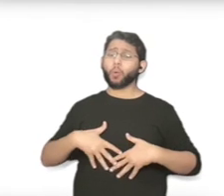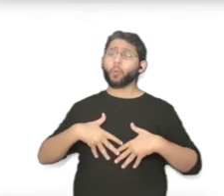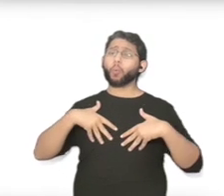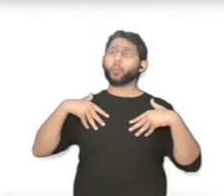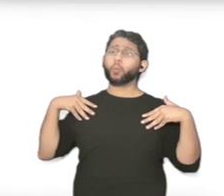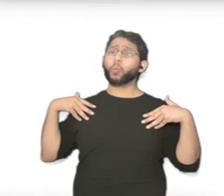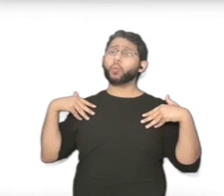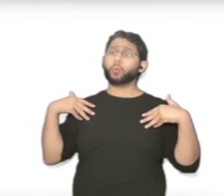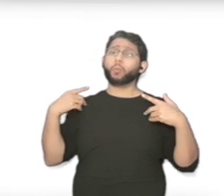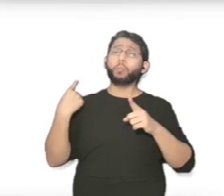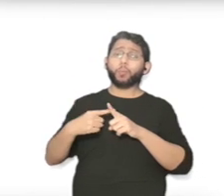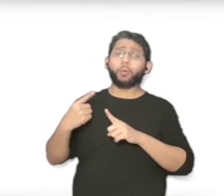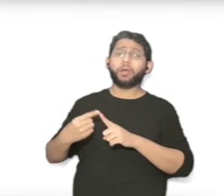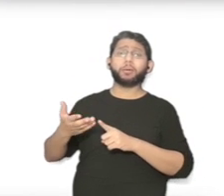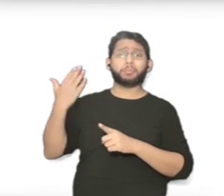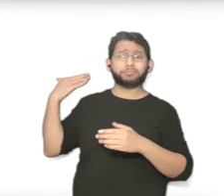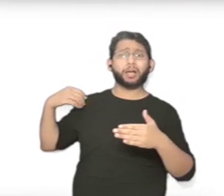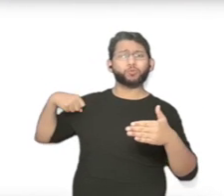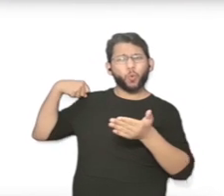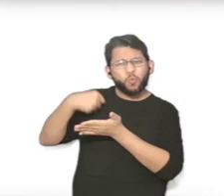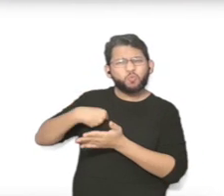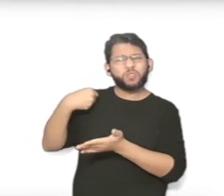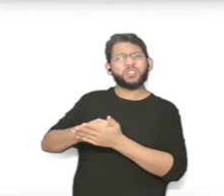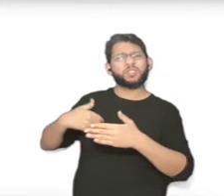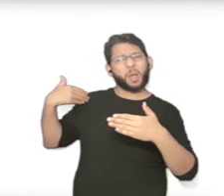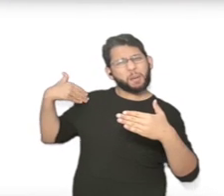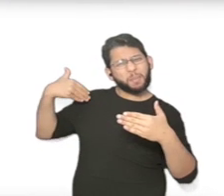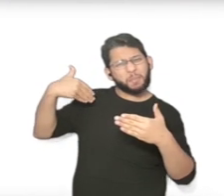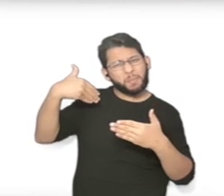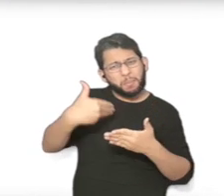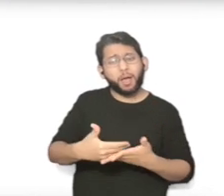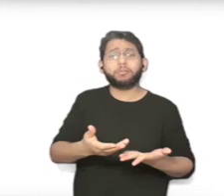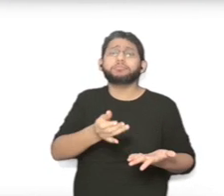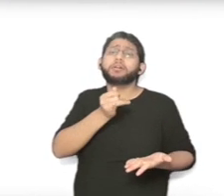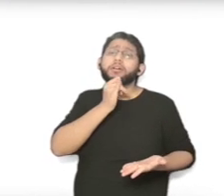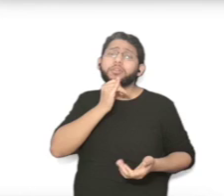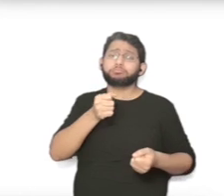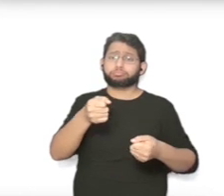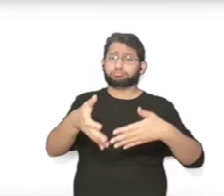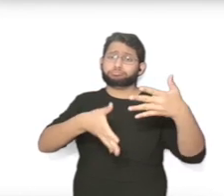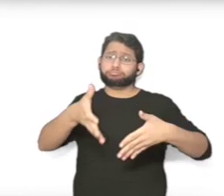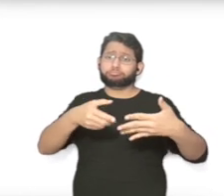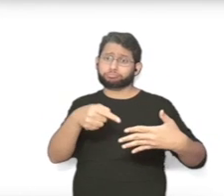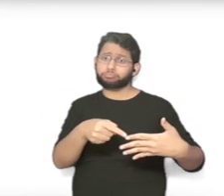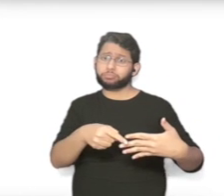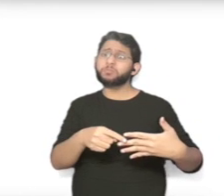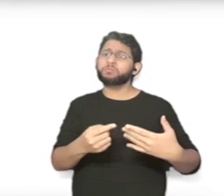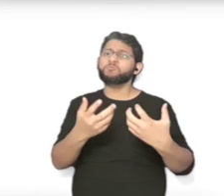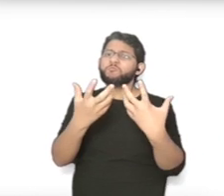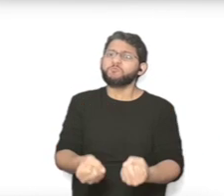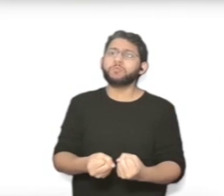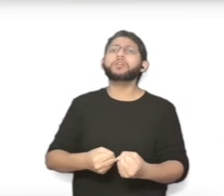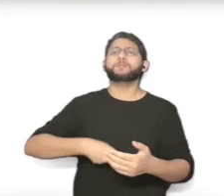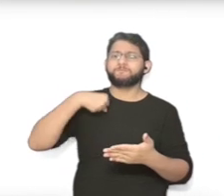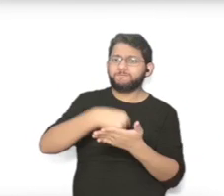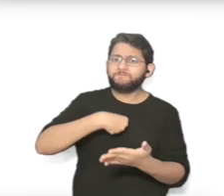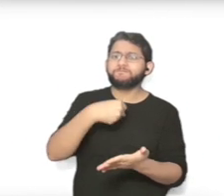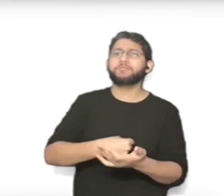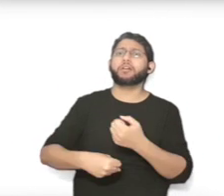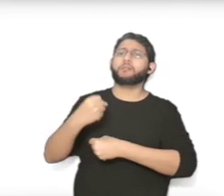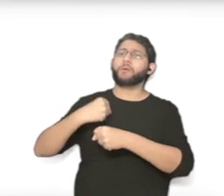eles comemoram, né, todas as conquistas, entre elas a Libras, né, que foi reconhecida aí pelo ordenamento